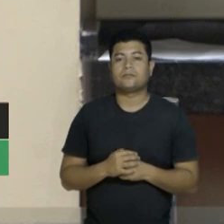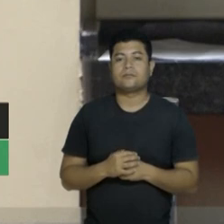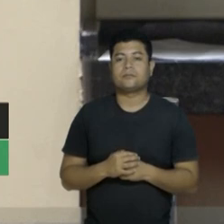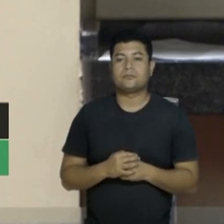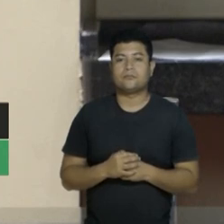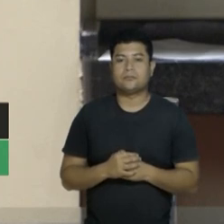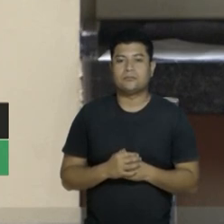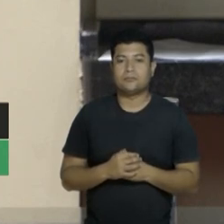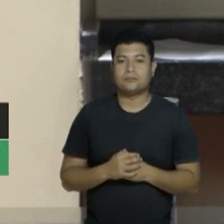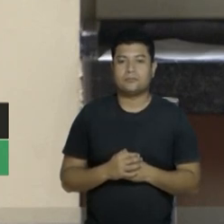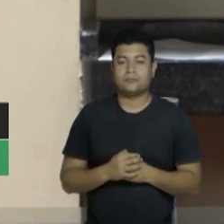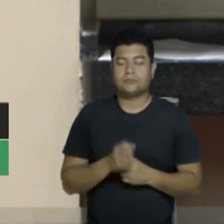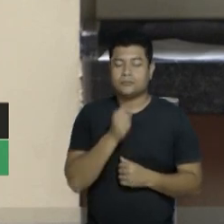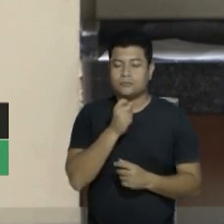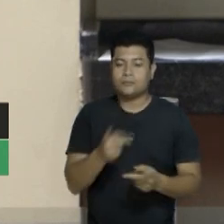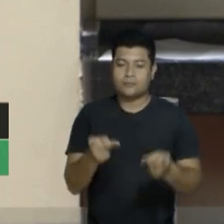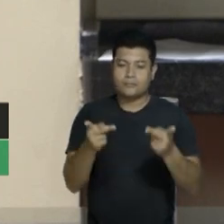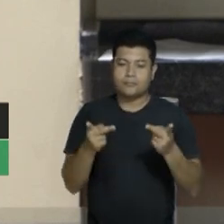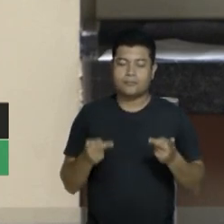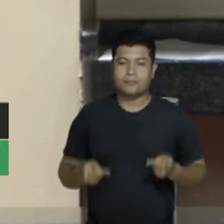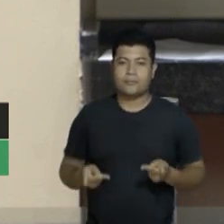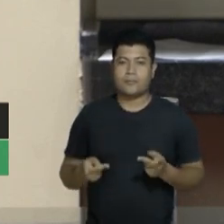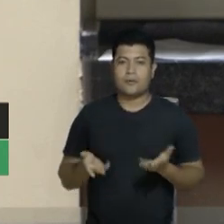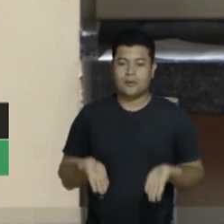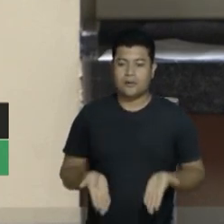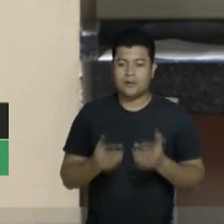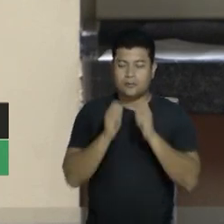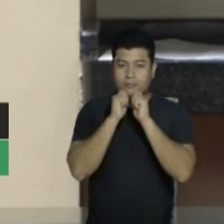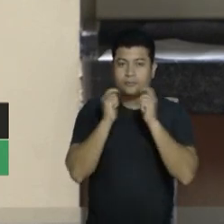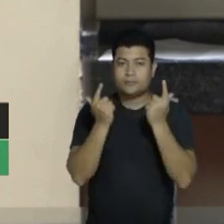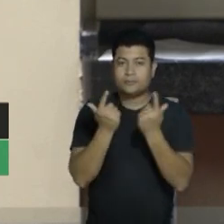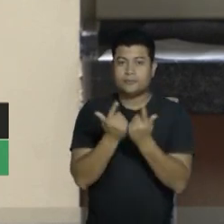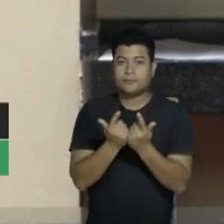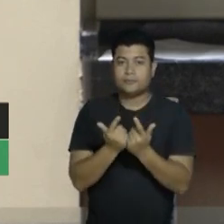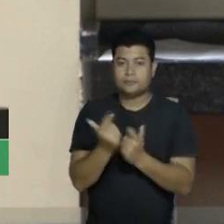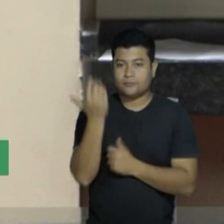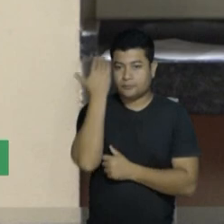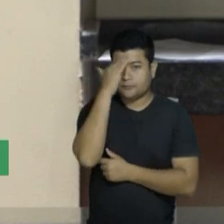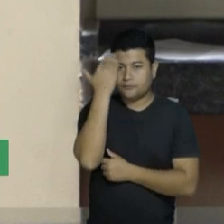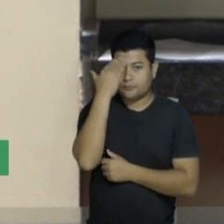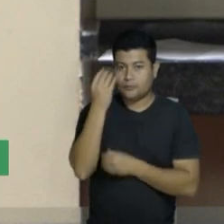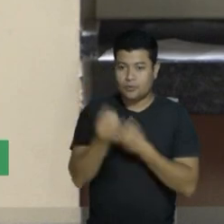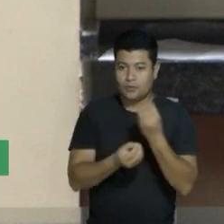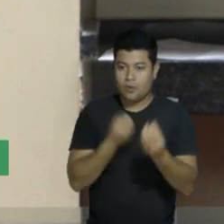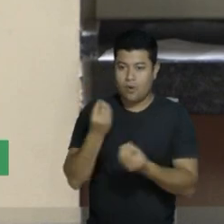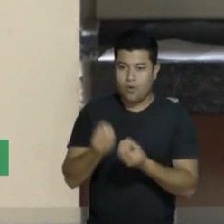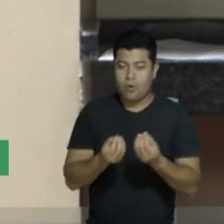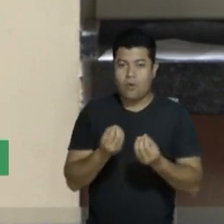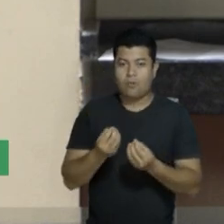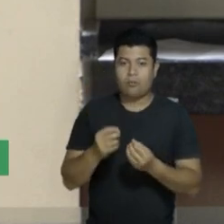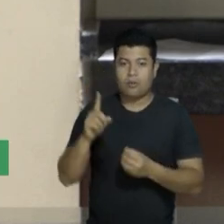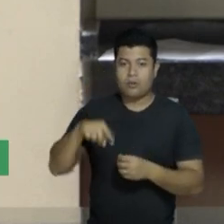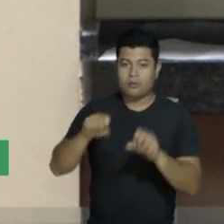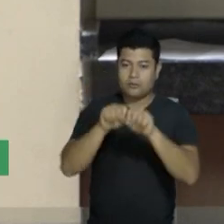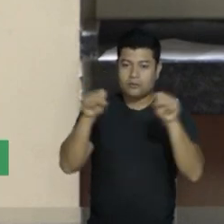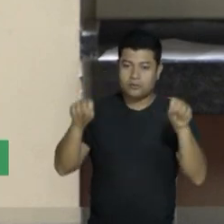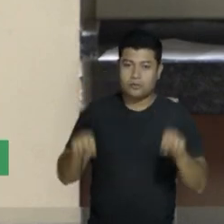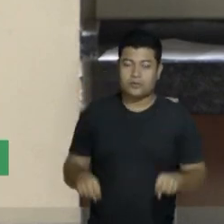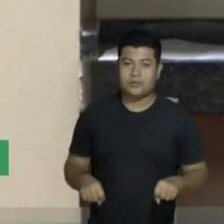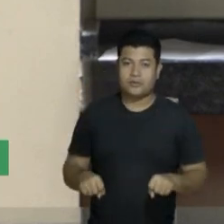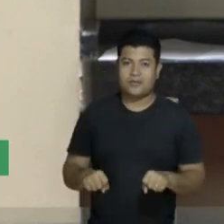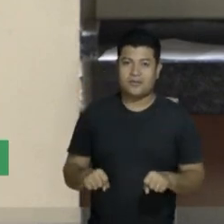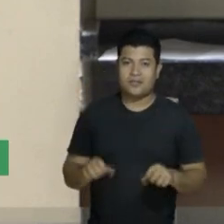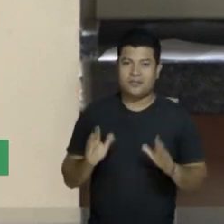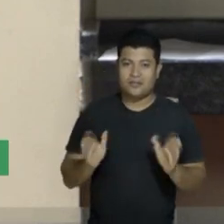e que sejam bem-vindos nesta casa para tomar conhecimento do funcionamento. Pegaram a